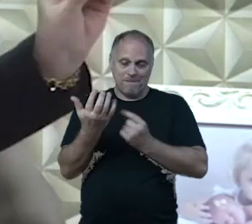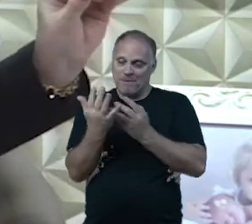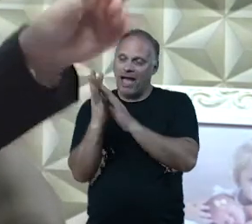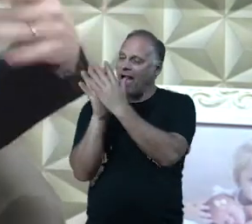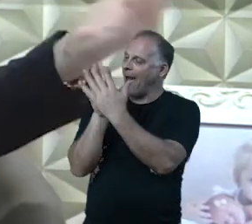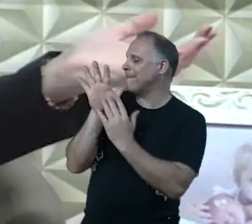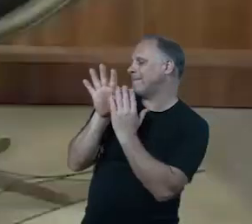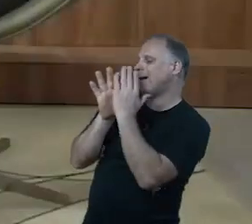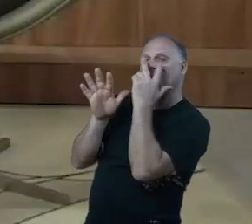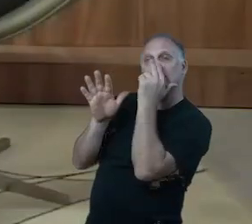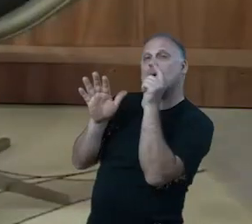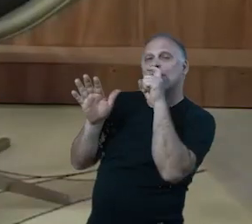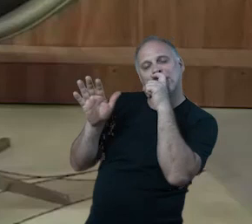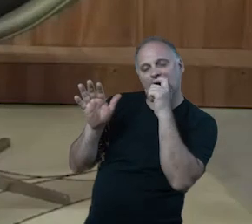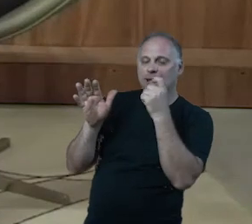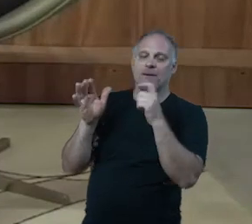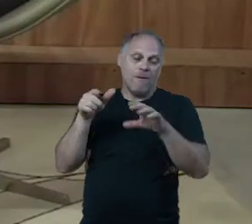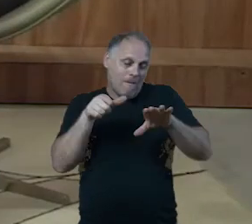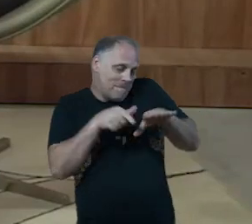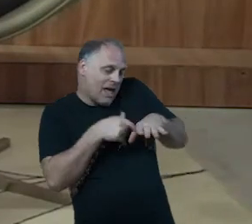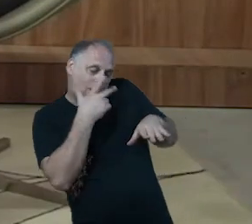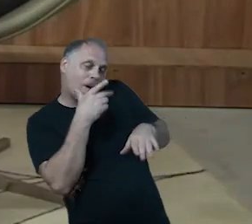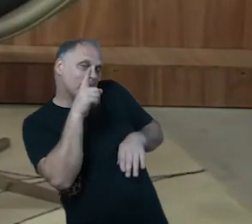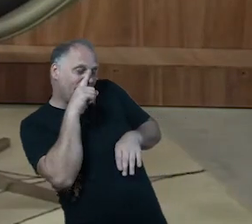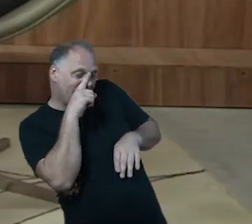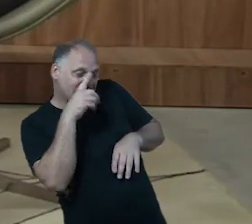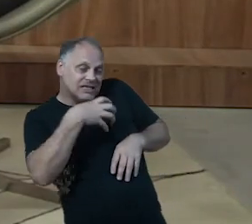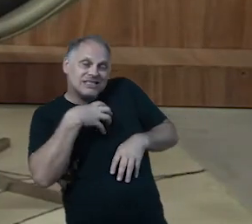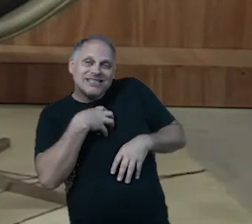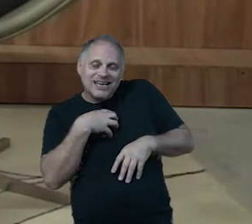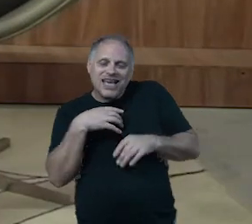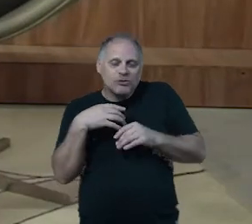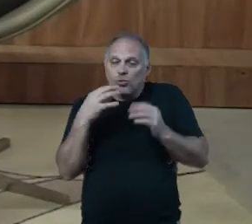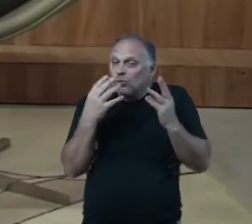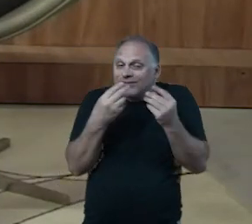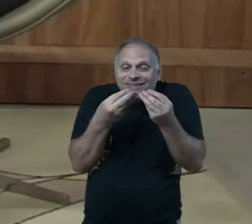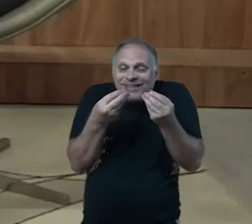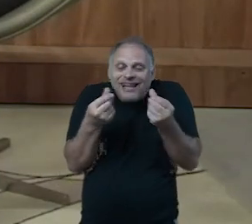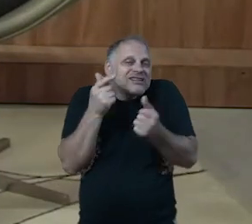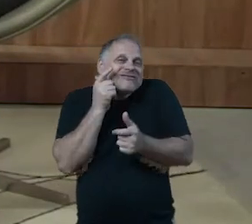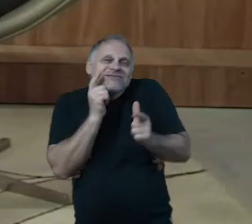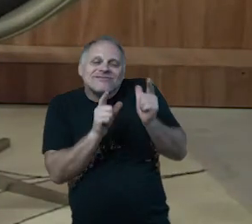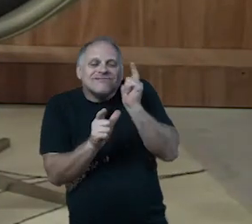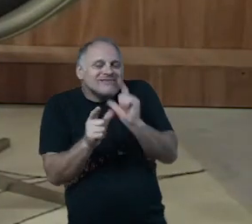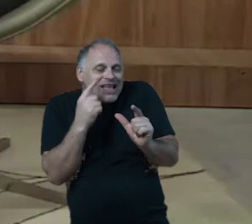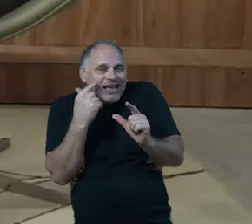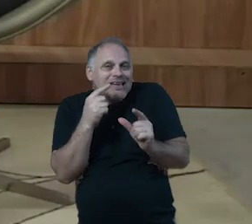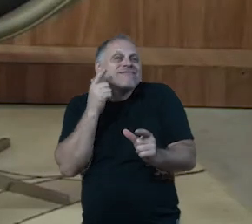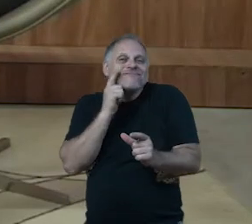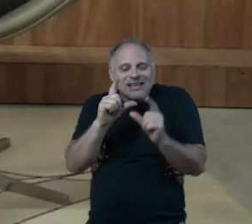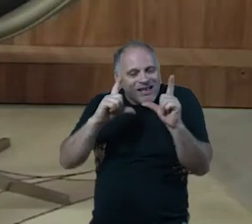a mão que já dá para ver que era igual a do pai, ou o pezinho igual a da mãe. O formato do pezinho, esses detalhes todos a gente consegue ter,